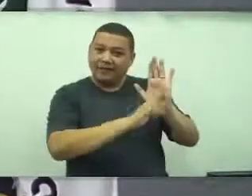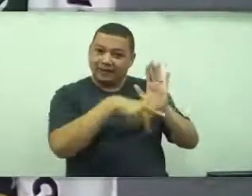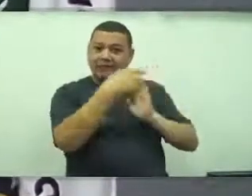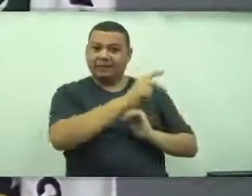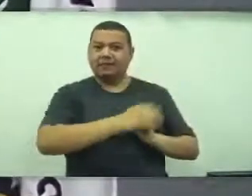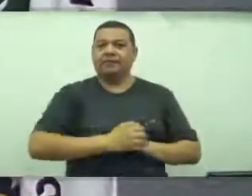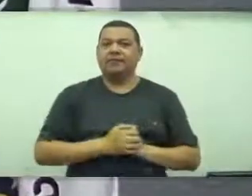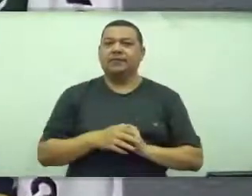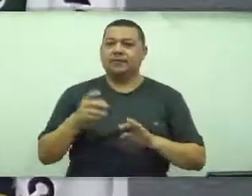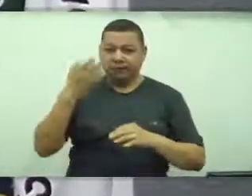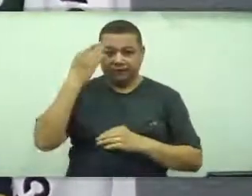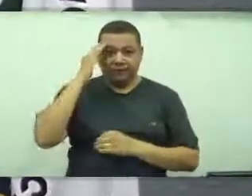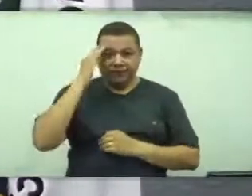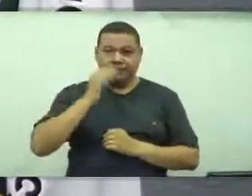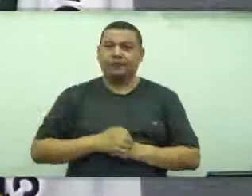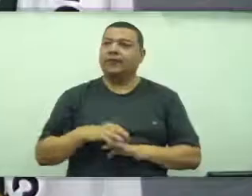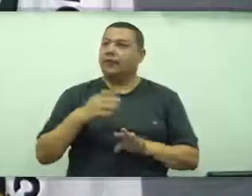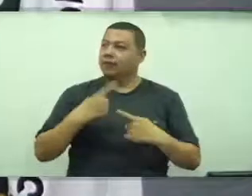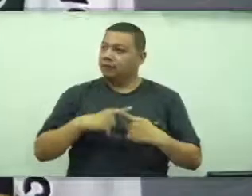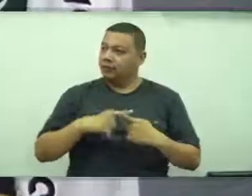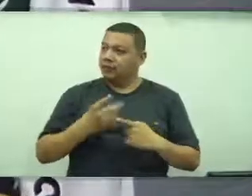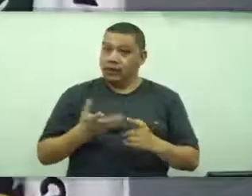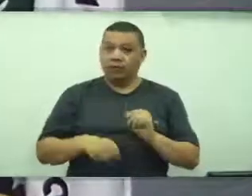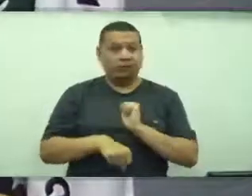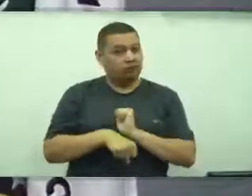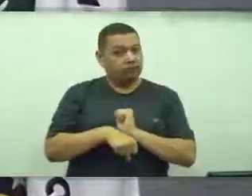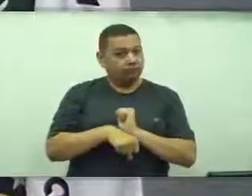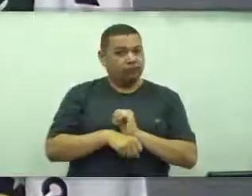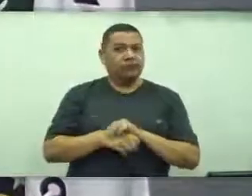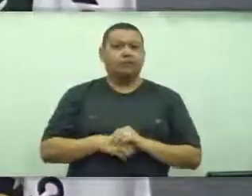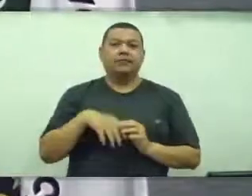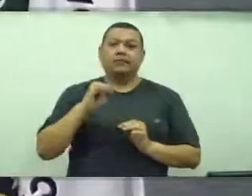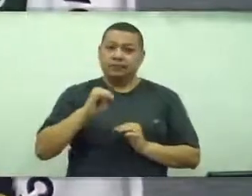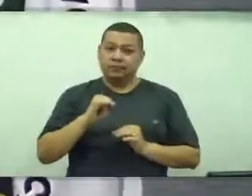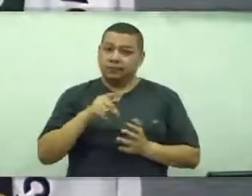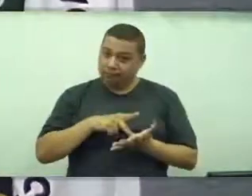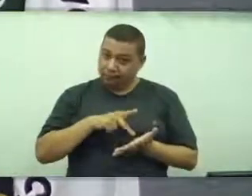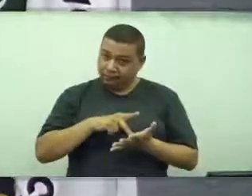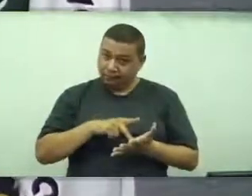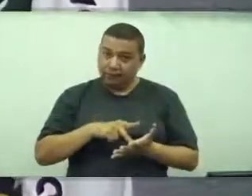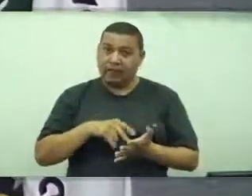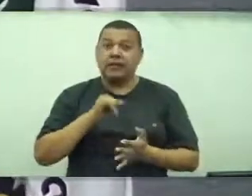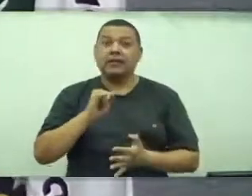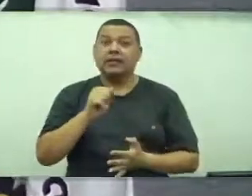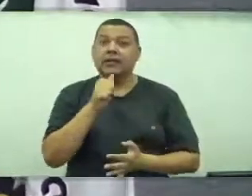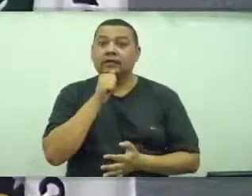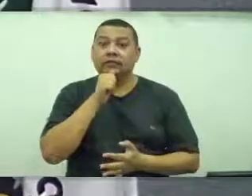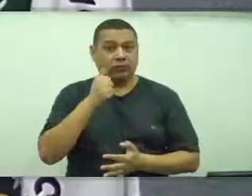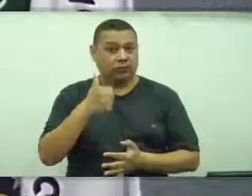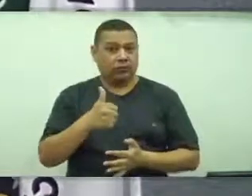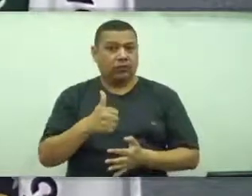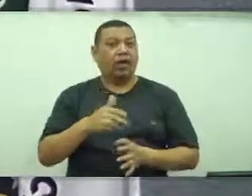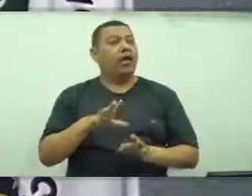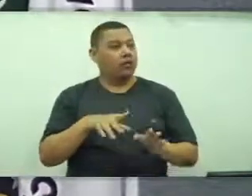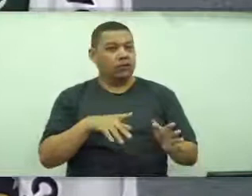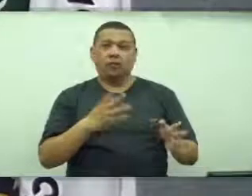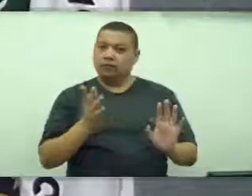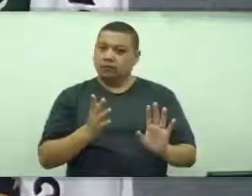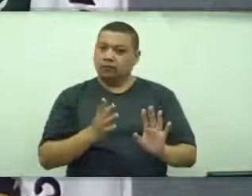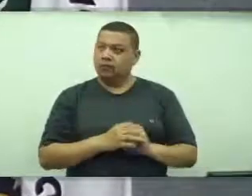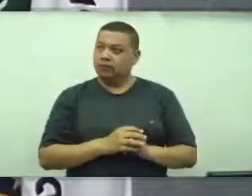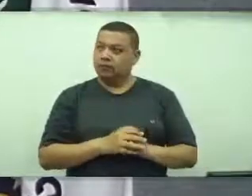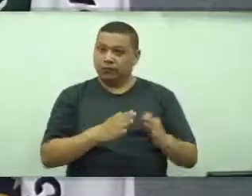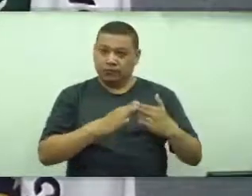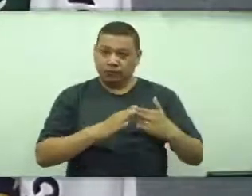aí, tá? Vamos ficar no aguardo e se realmente isso não acontecer, peço aí toda a direção